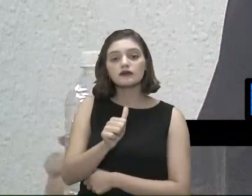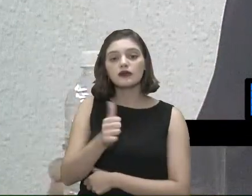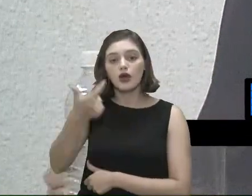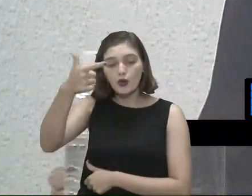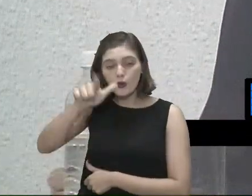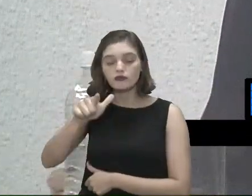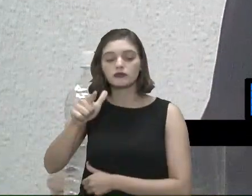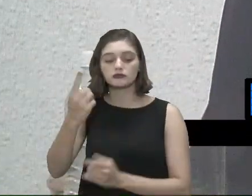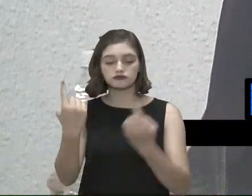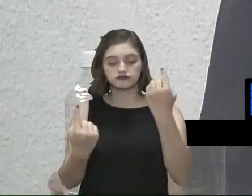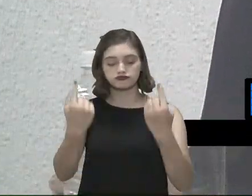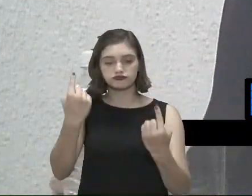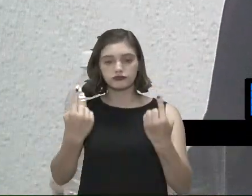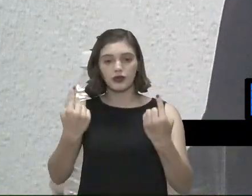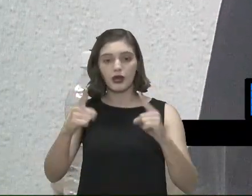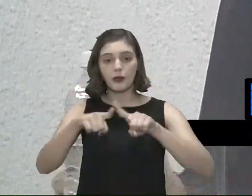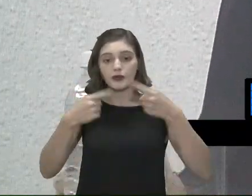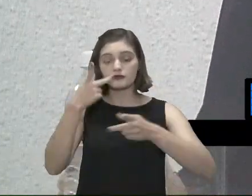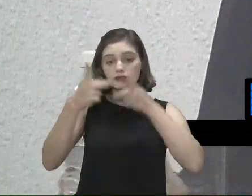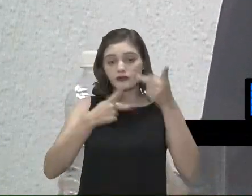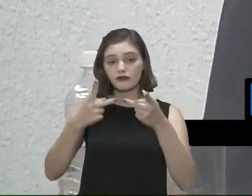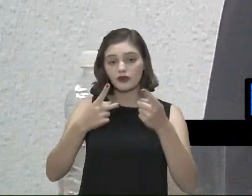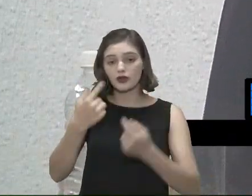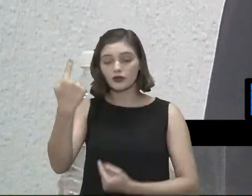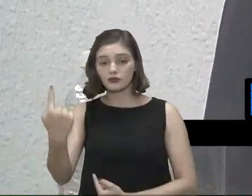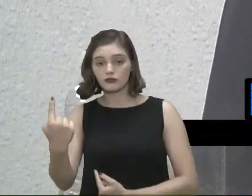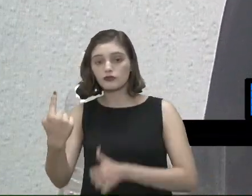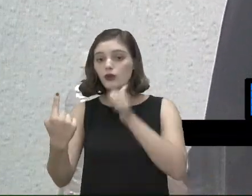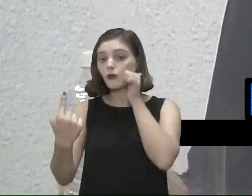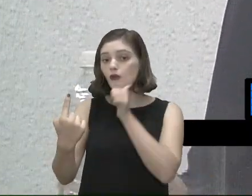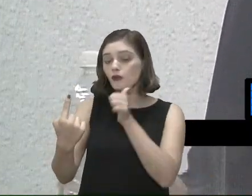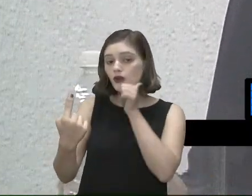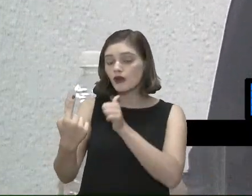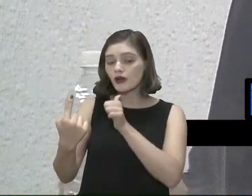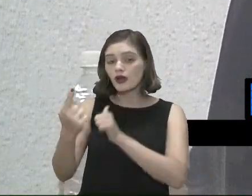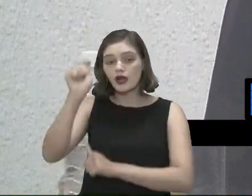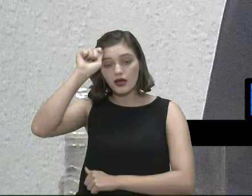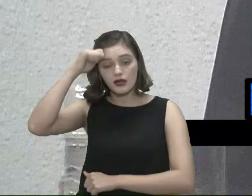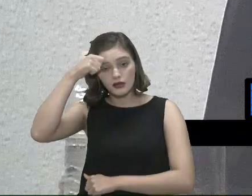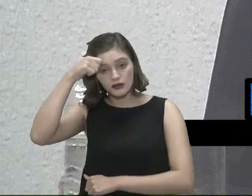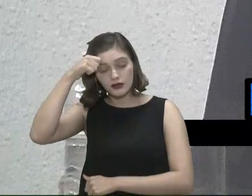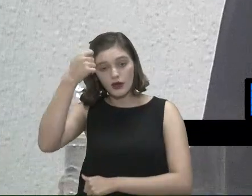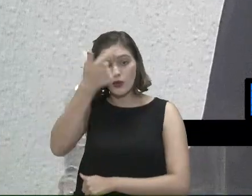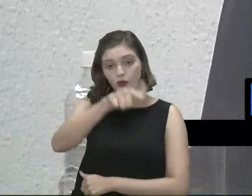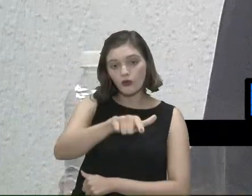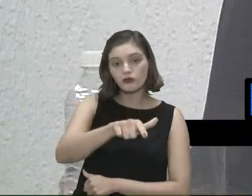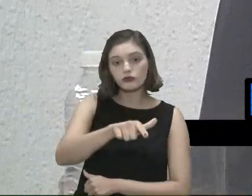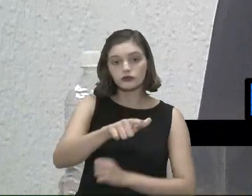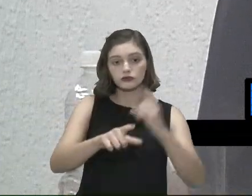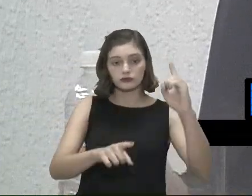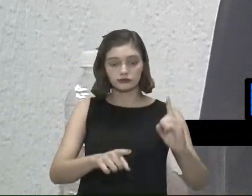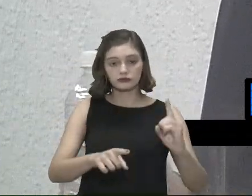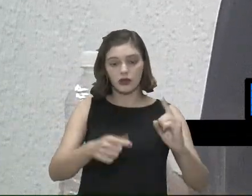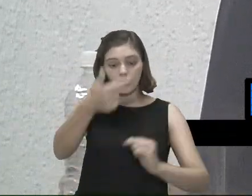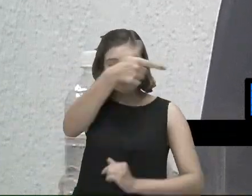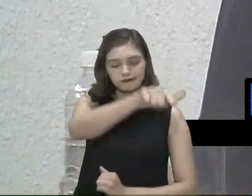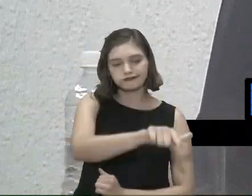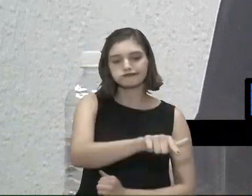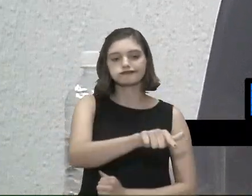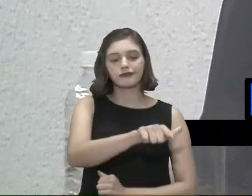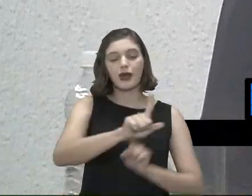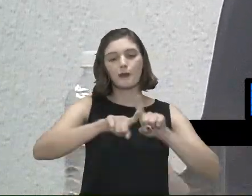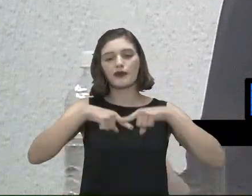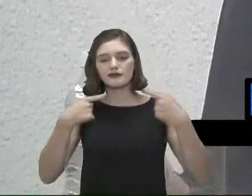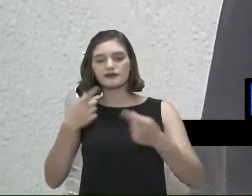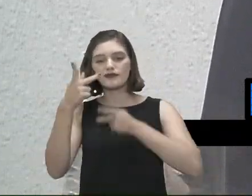desse homem. Quando estamos falando, então, de uma mulher preta, seria o outro do outro. Agora,